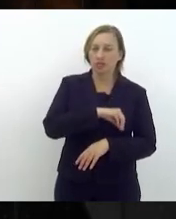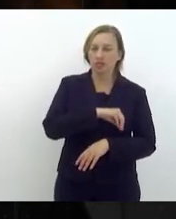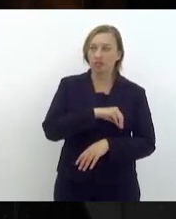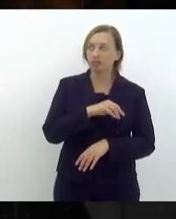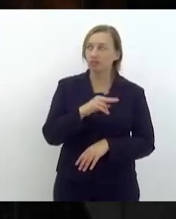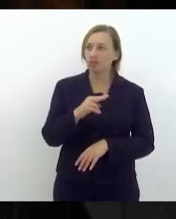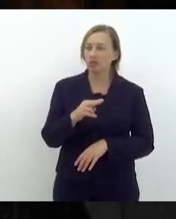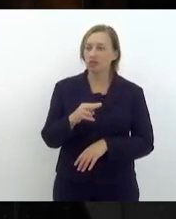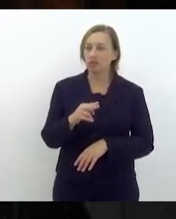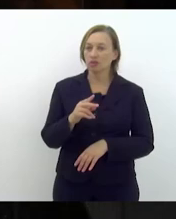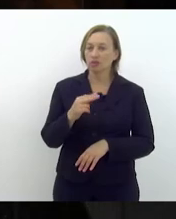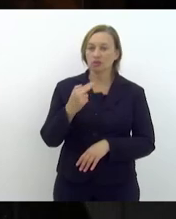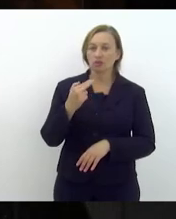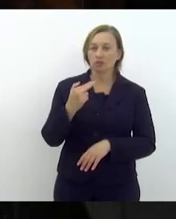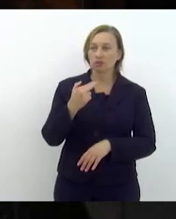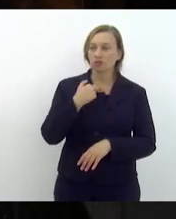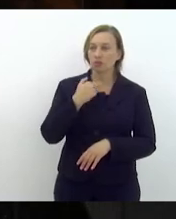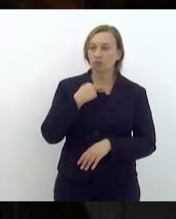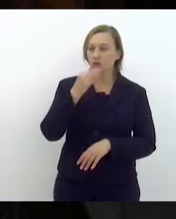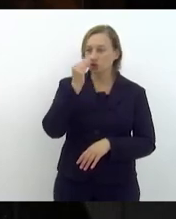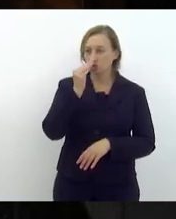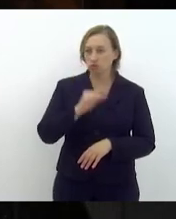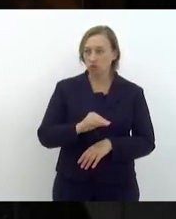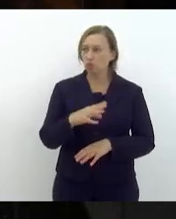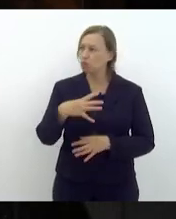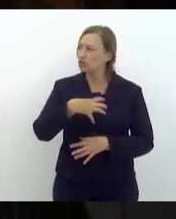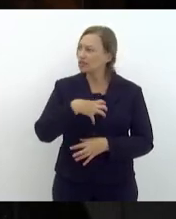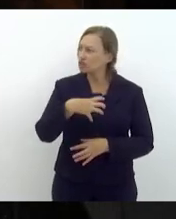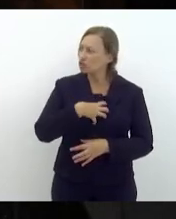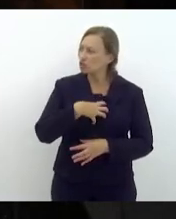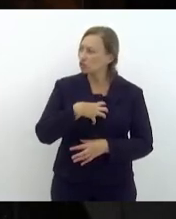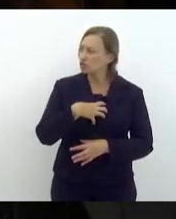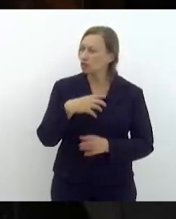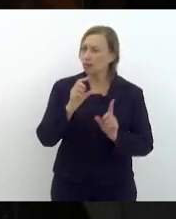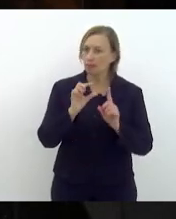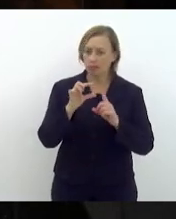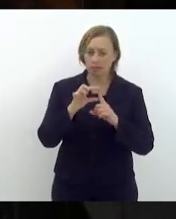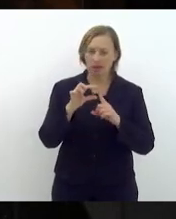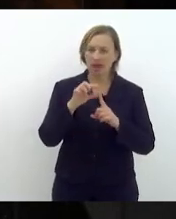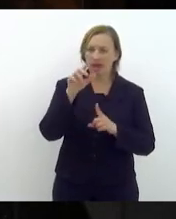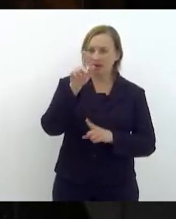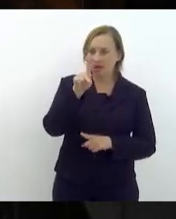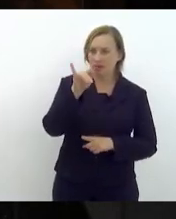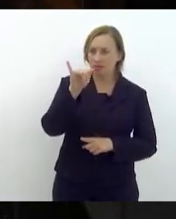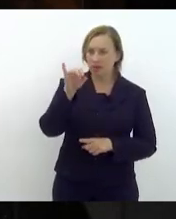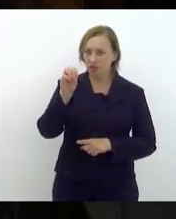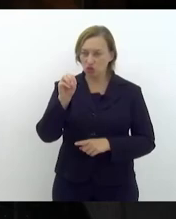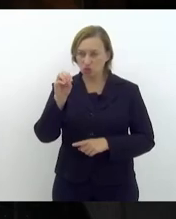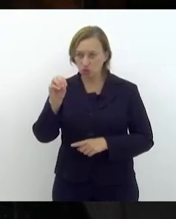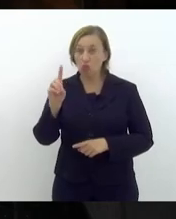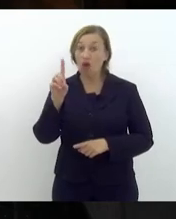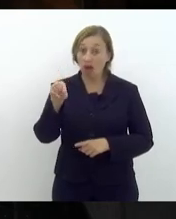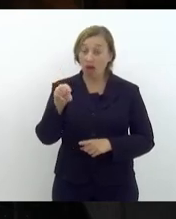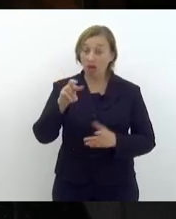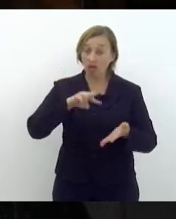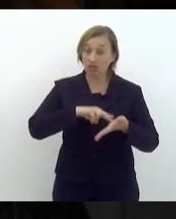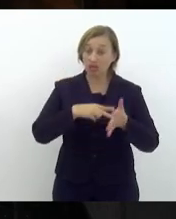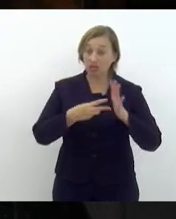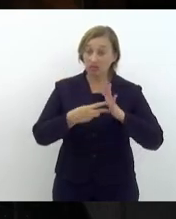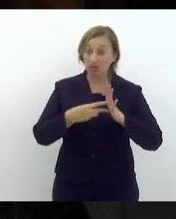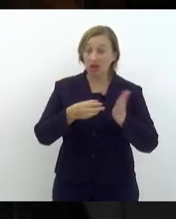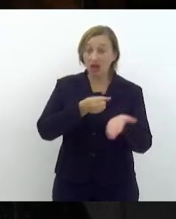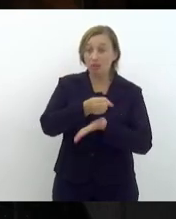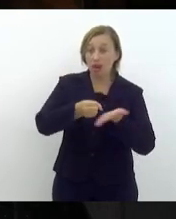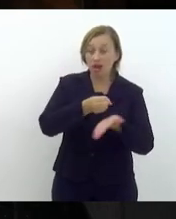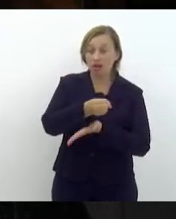tipo de achatamento e o sentido da palavra piso é justamente Esse é a base